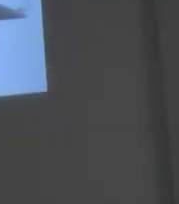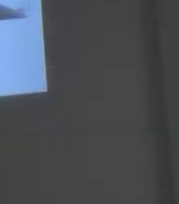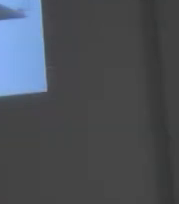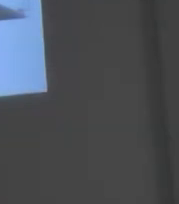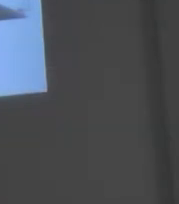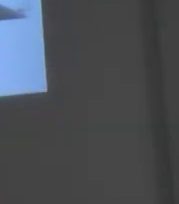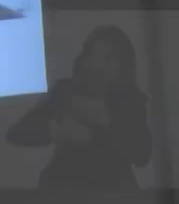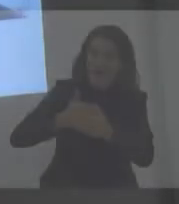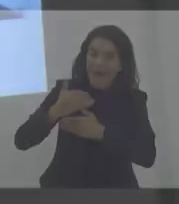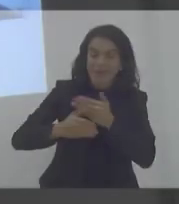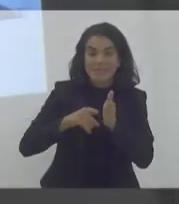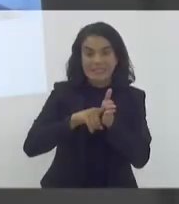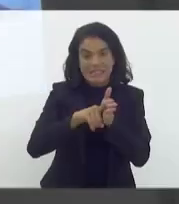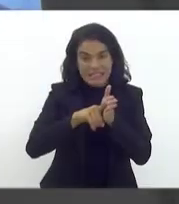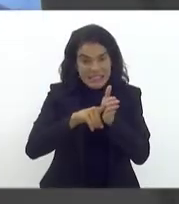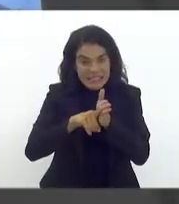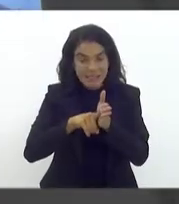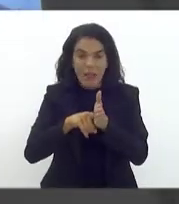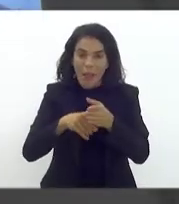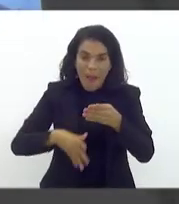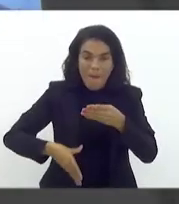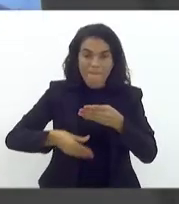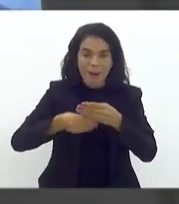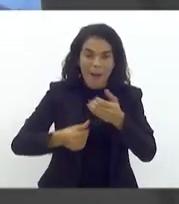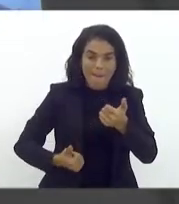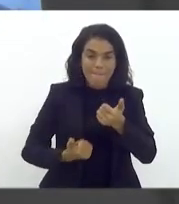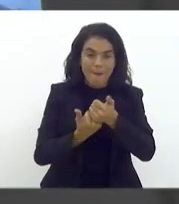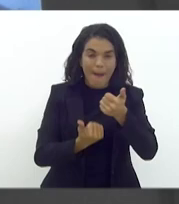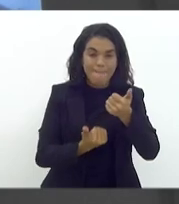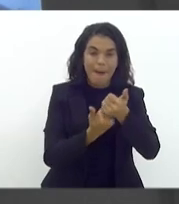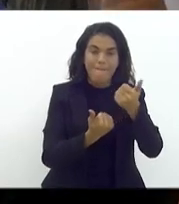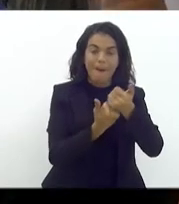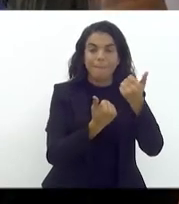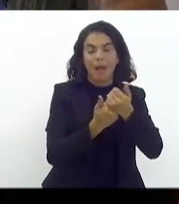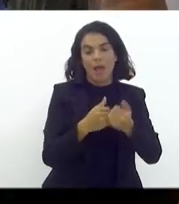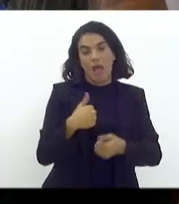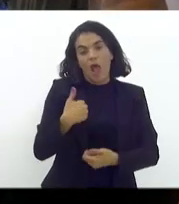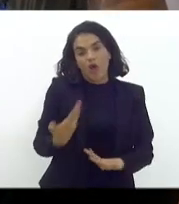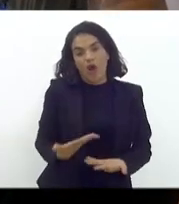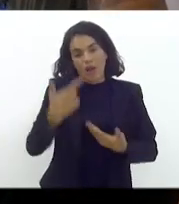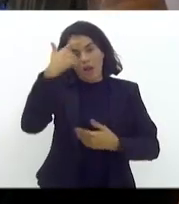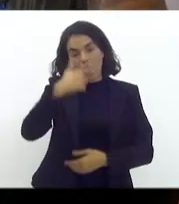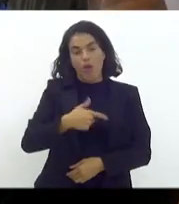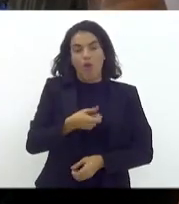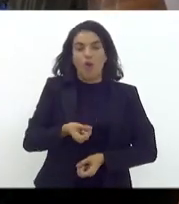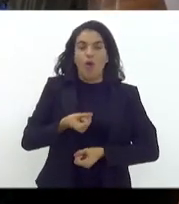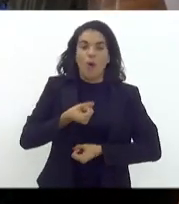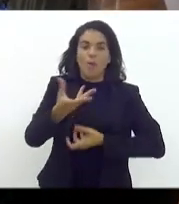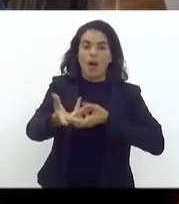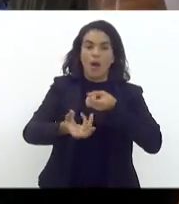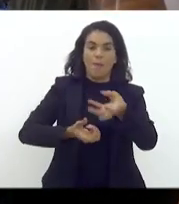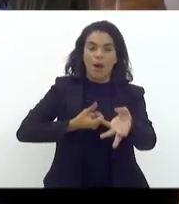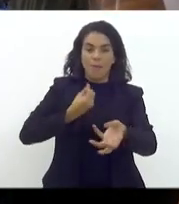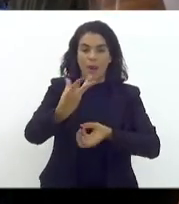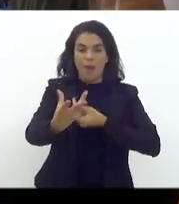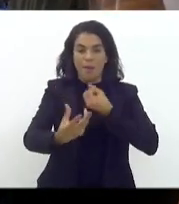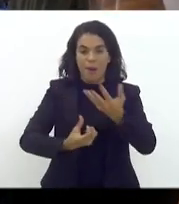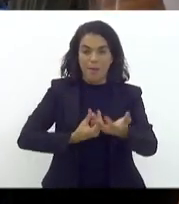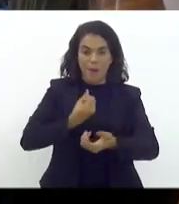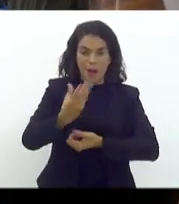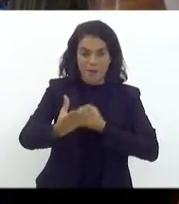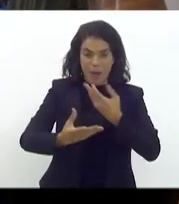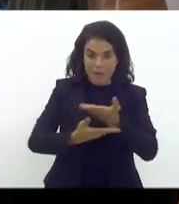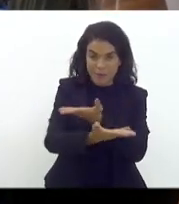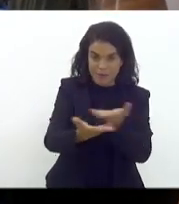centenas de pesquisas que colaboraram esses achados dos quais eu estou me baseando para trazer esse planoção para vocês